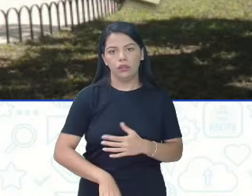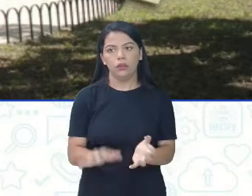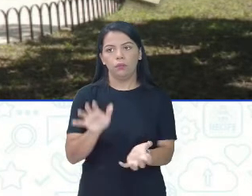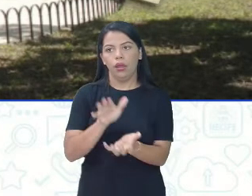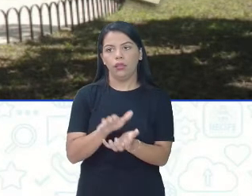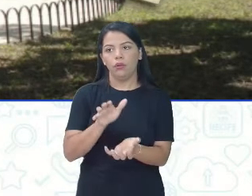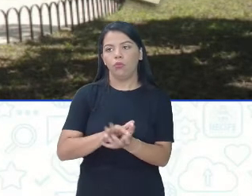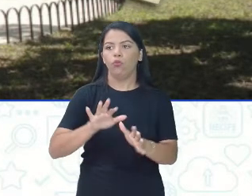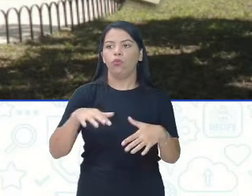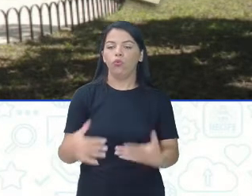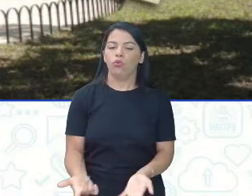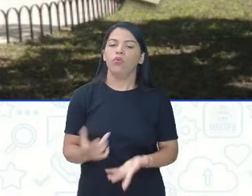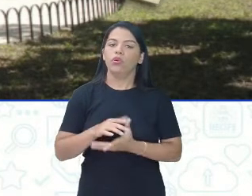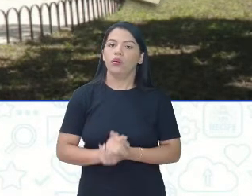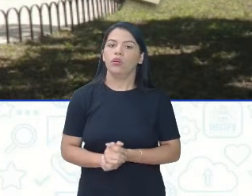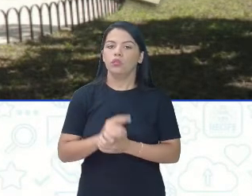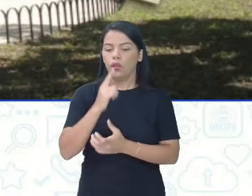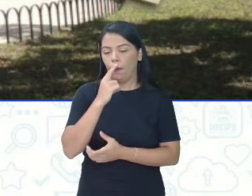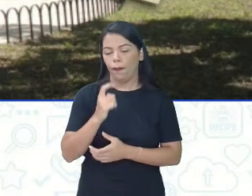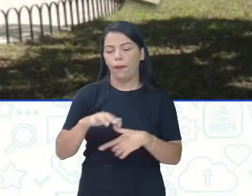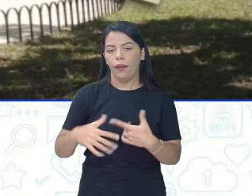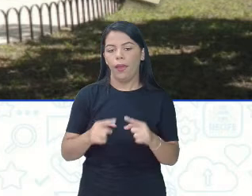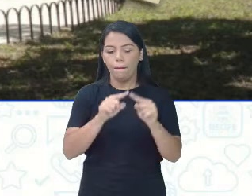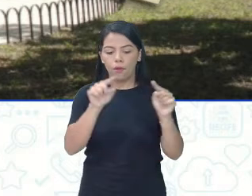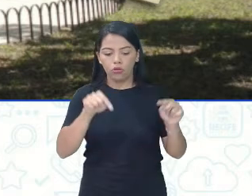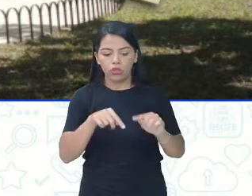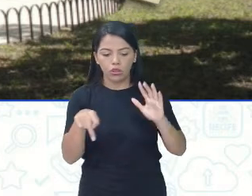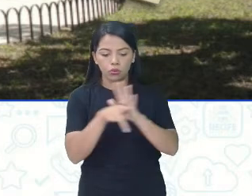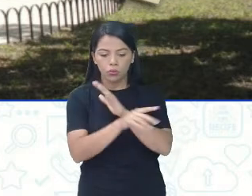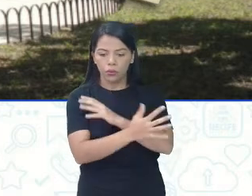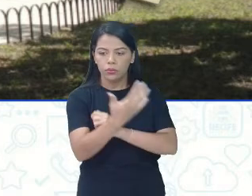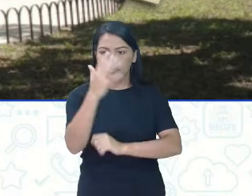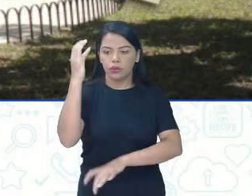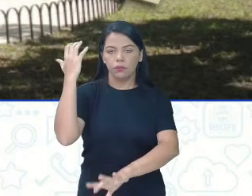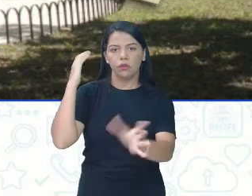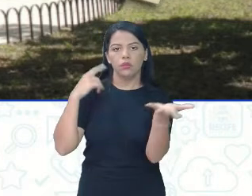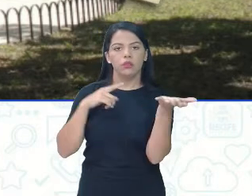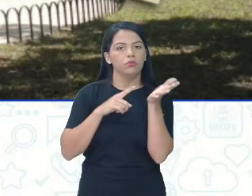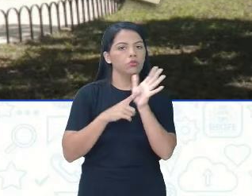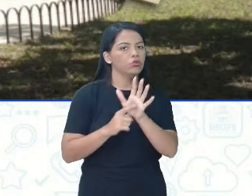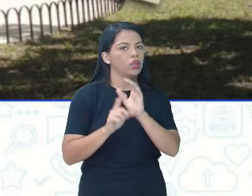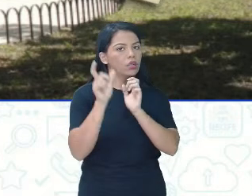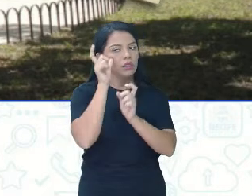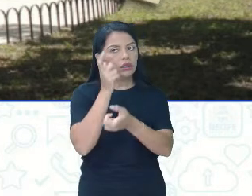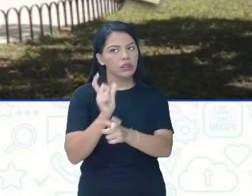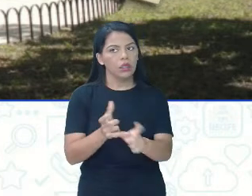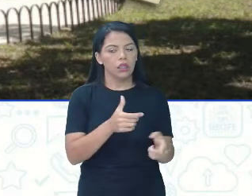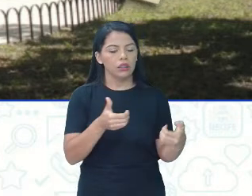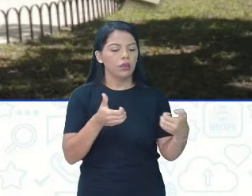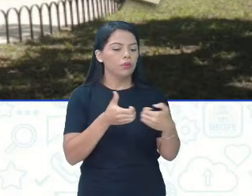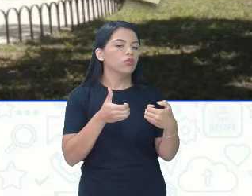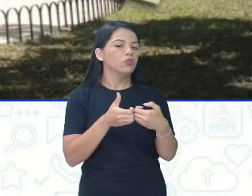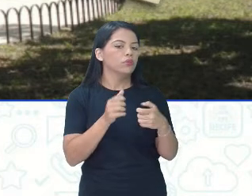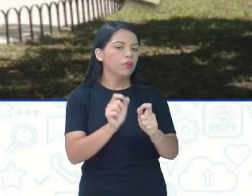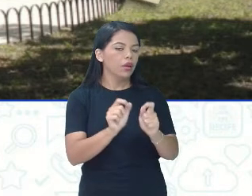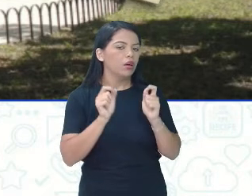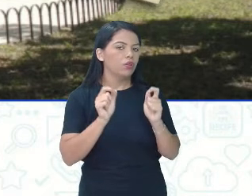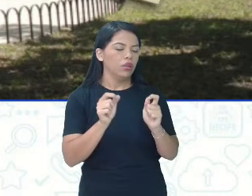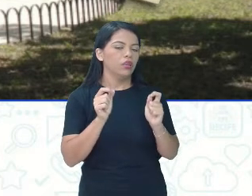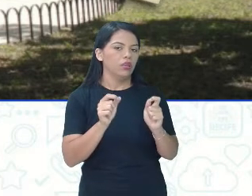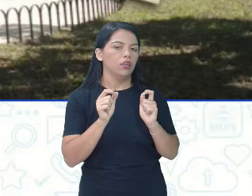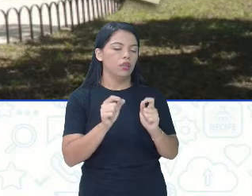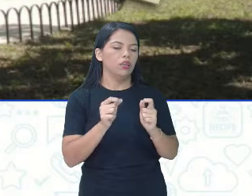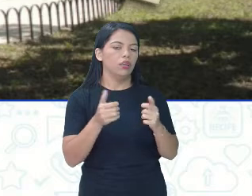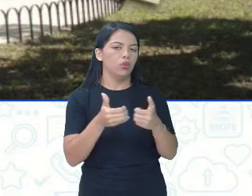nesse sentido, seus projetos paisagísticos, né, representaram o interesse de aproximar o Recife dos grandes